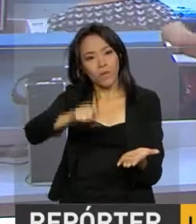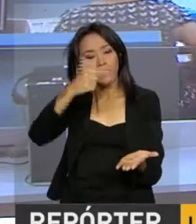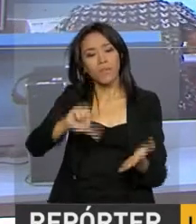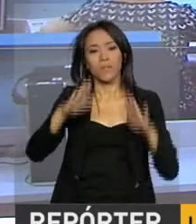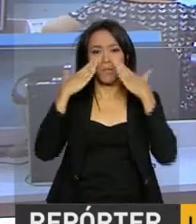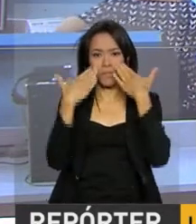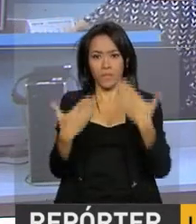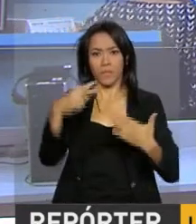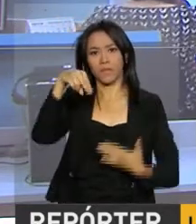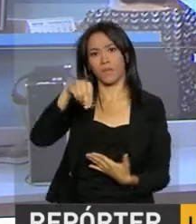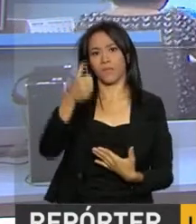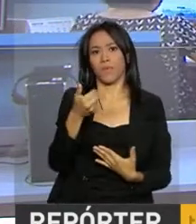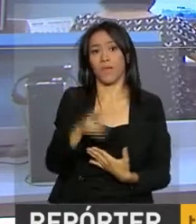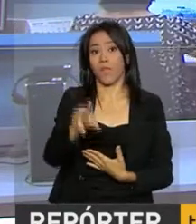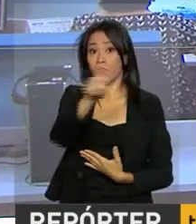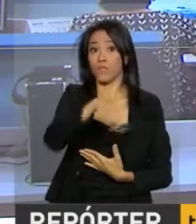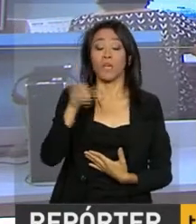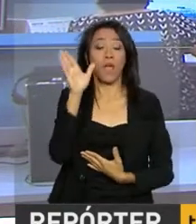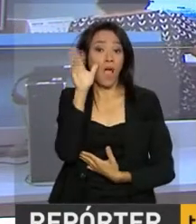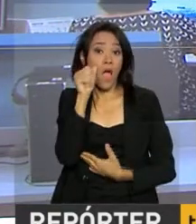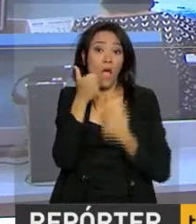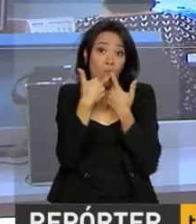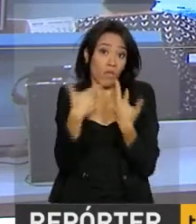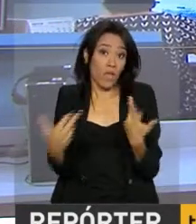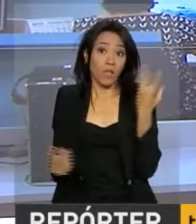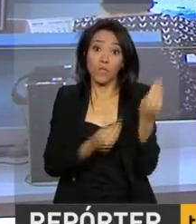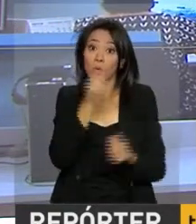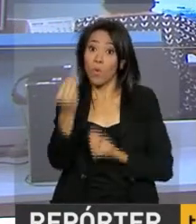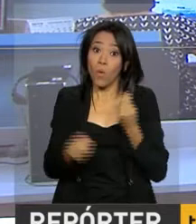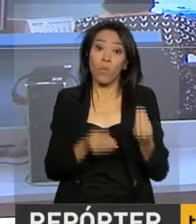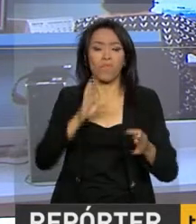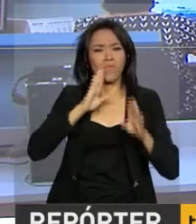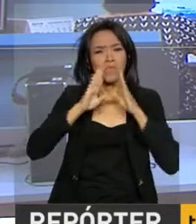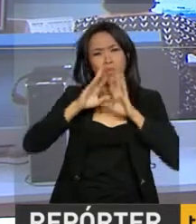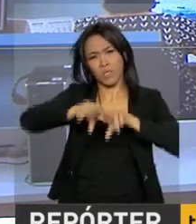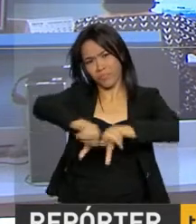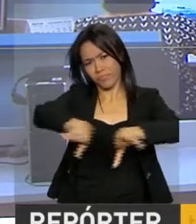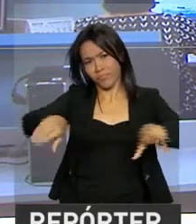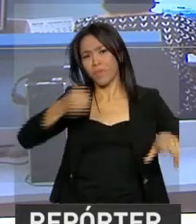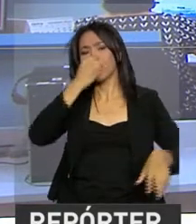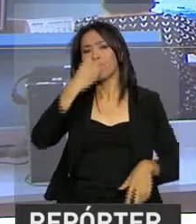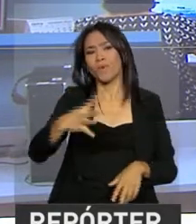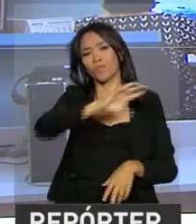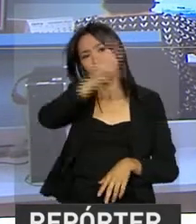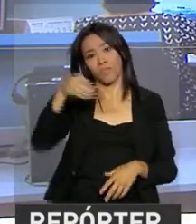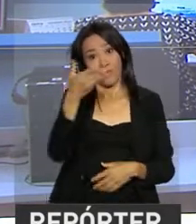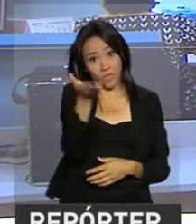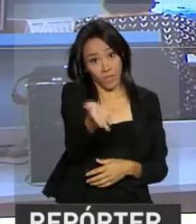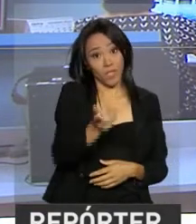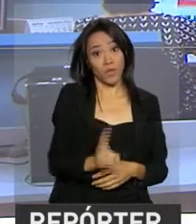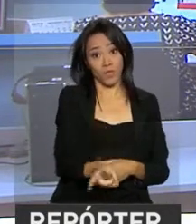do Repórter NBR. Acompanhe também as novidades em nossas redes sociais. Um bom dia para você